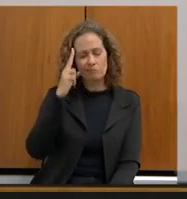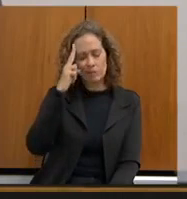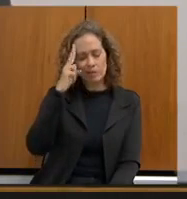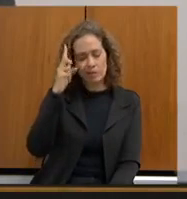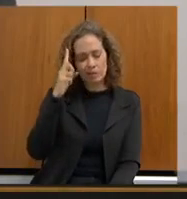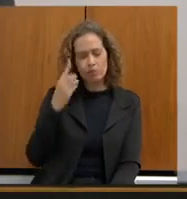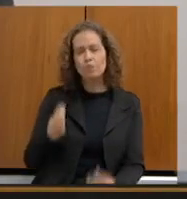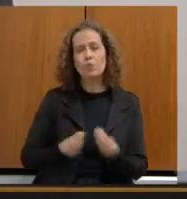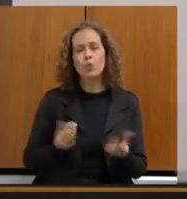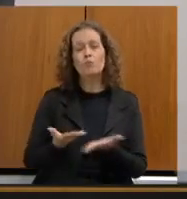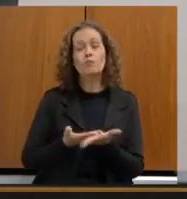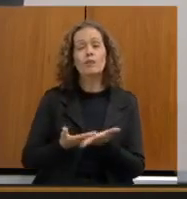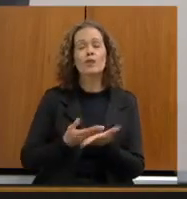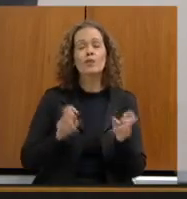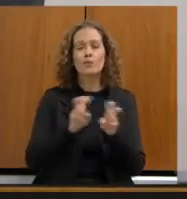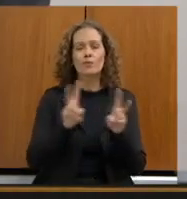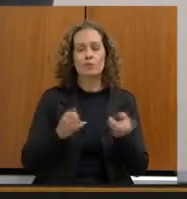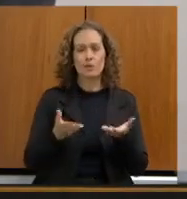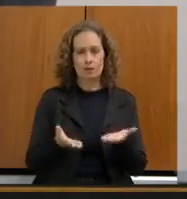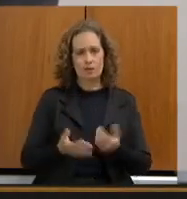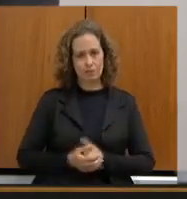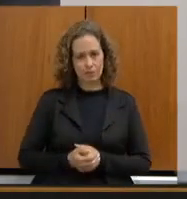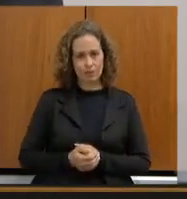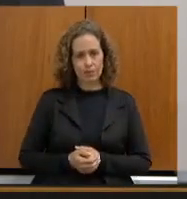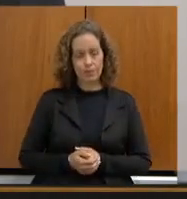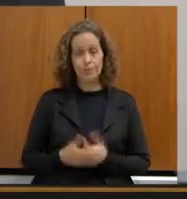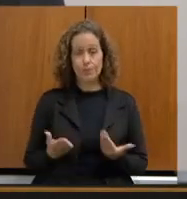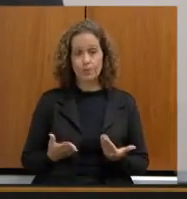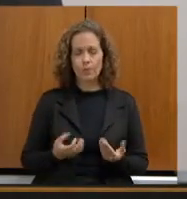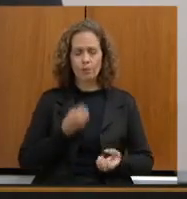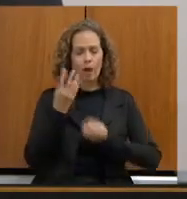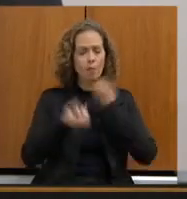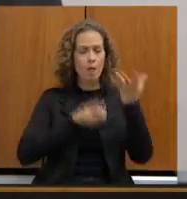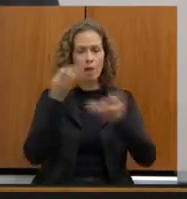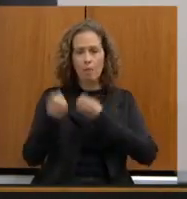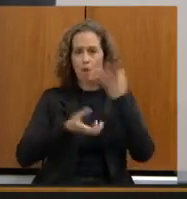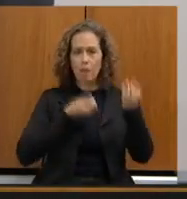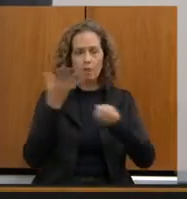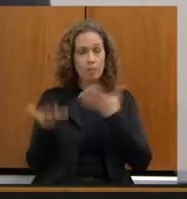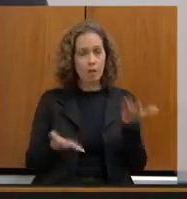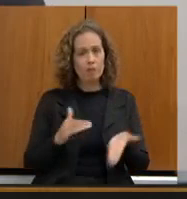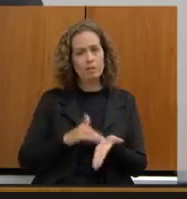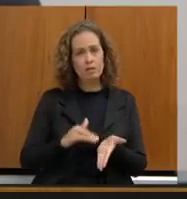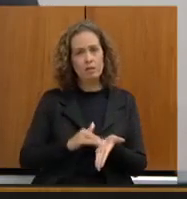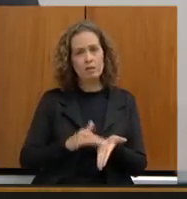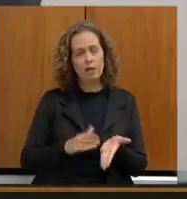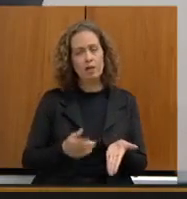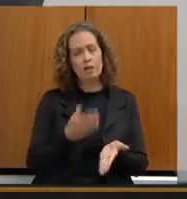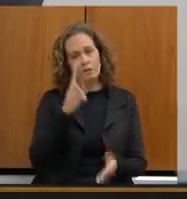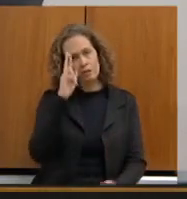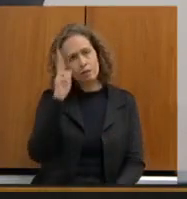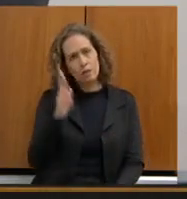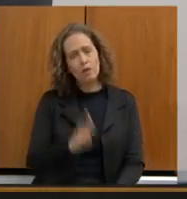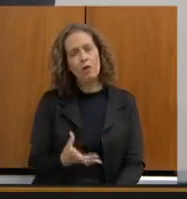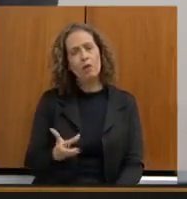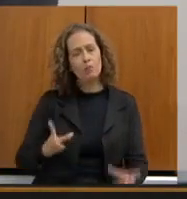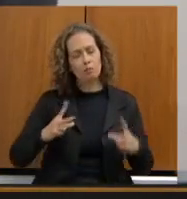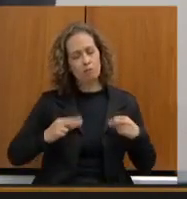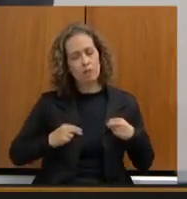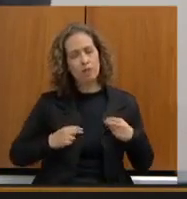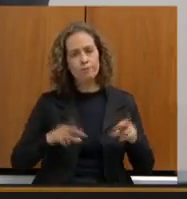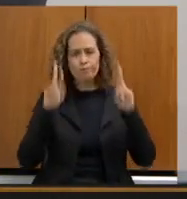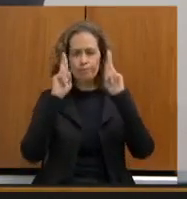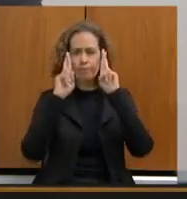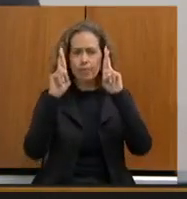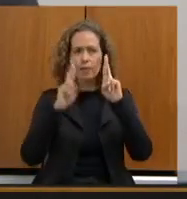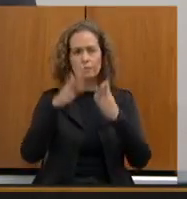Lucidez que tratou assim pela Lucidez é um desabafo secretário e o senhor merece o nosso respeito merece